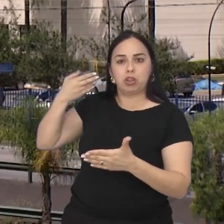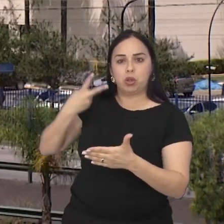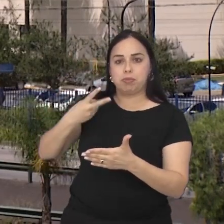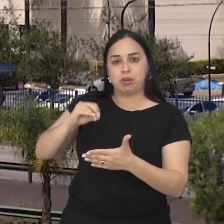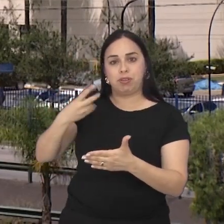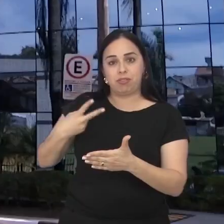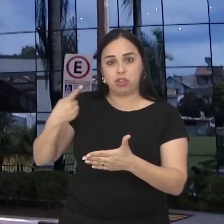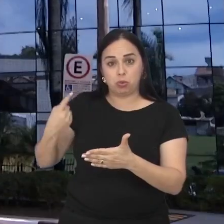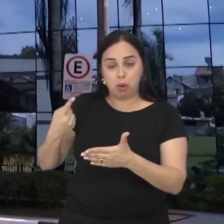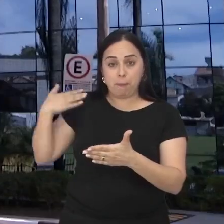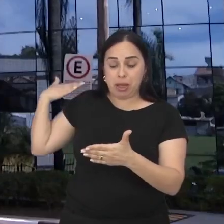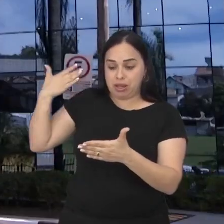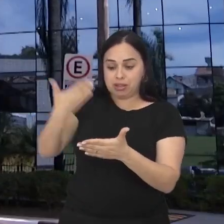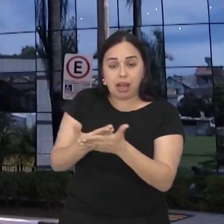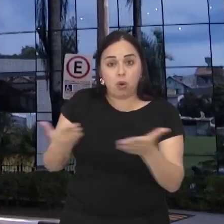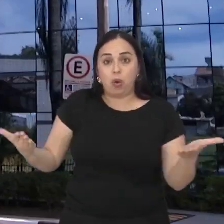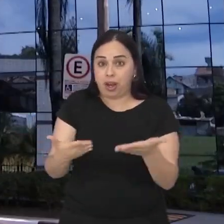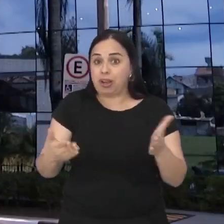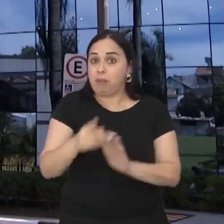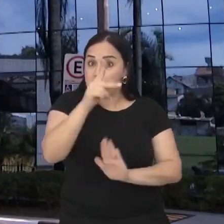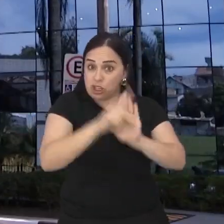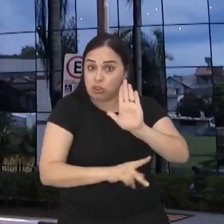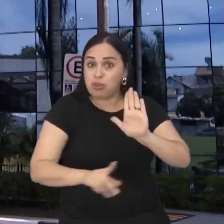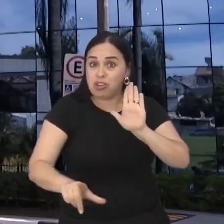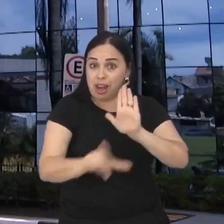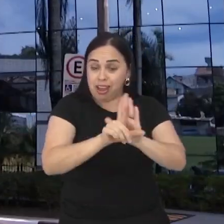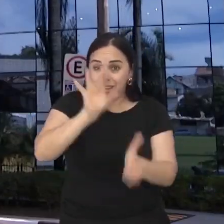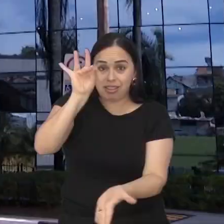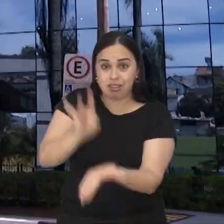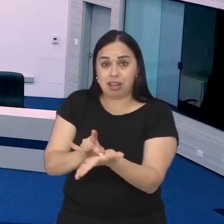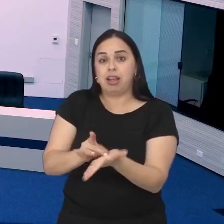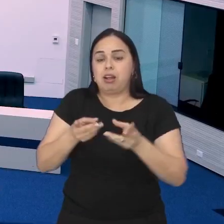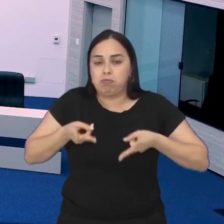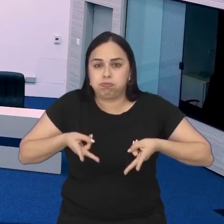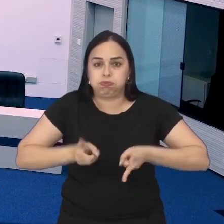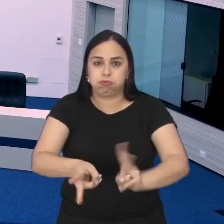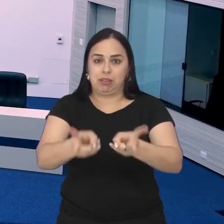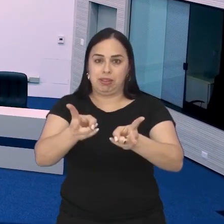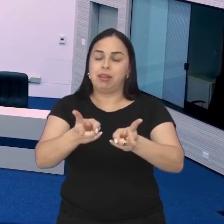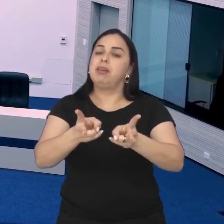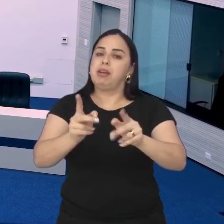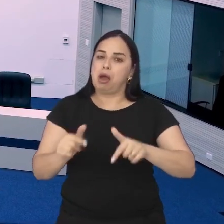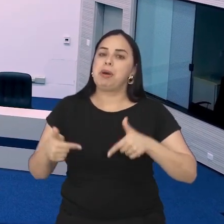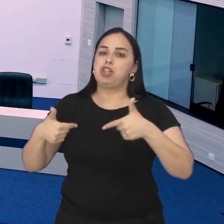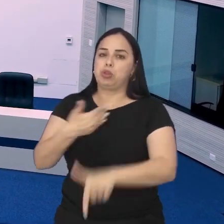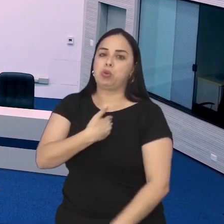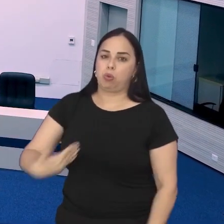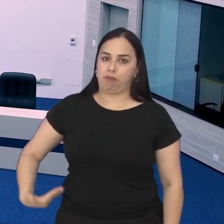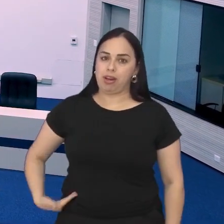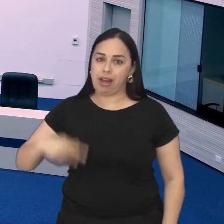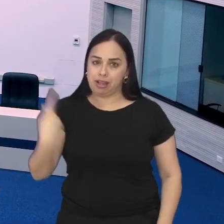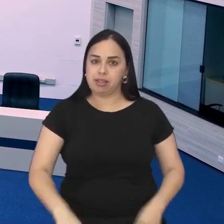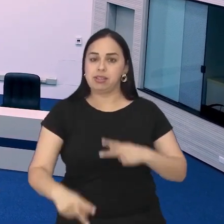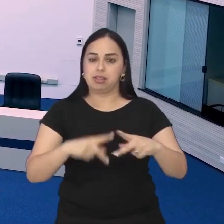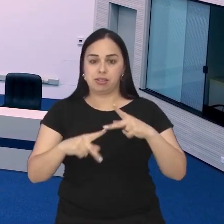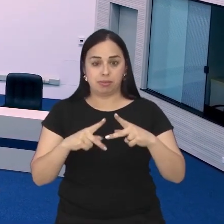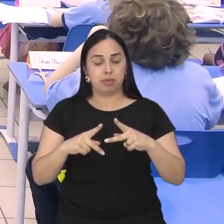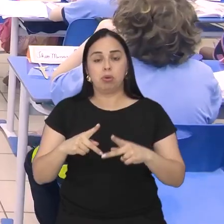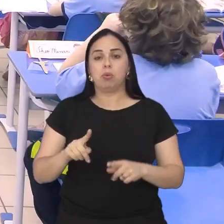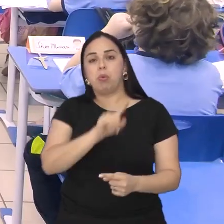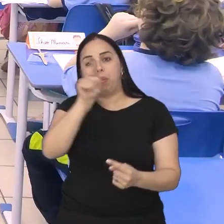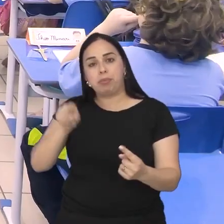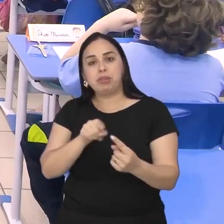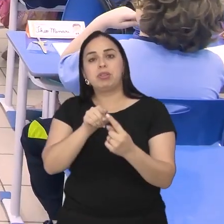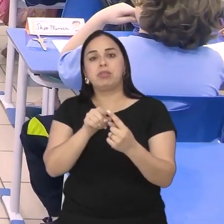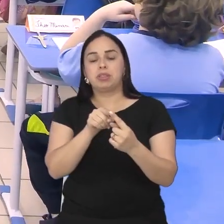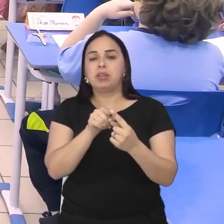desde 2021, mas agora, com força de lei, ele passa a ser permanente, ou seja, uma política pública da cidade.